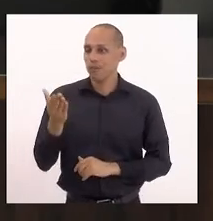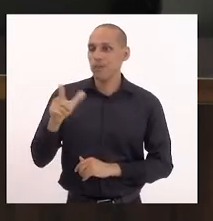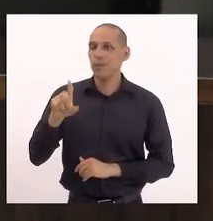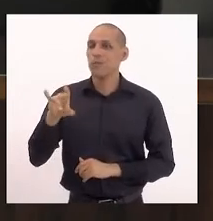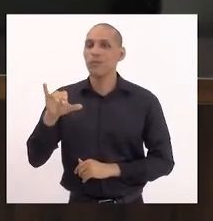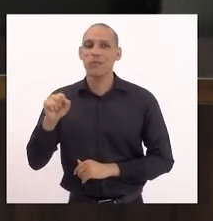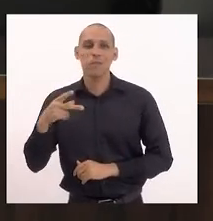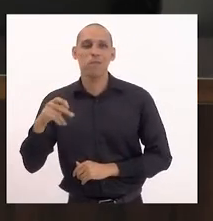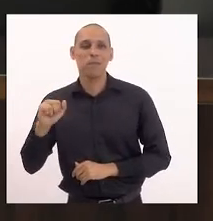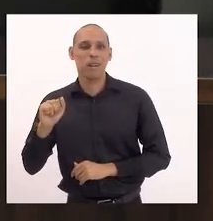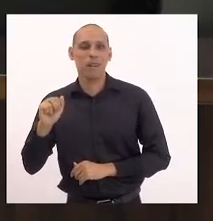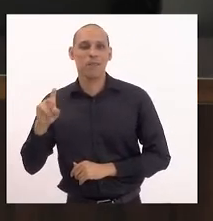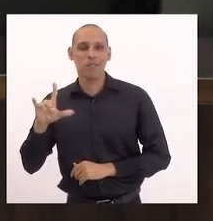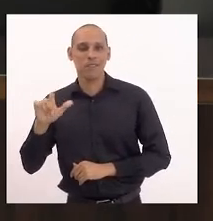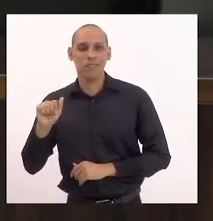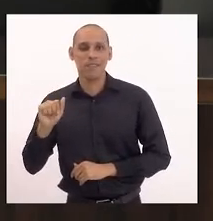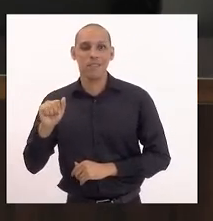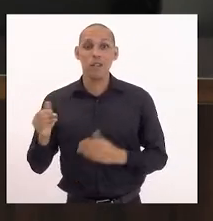hoje,